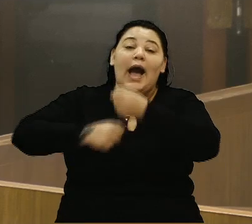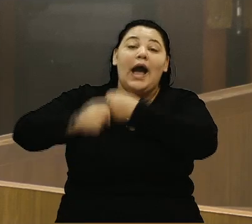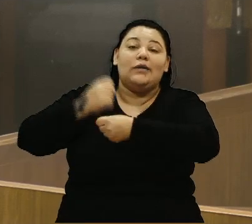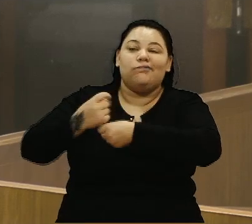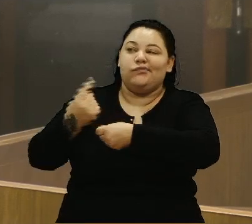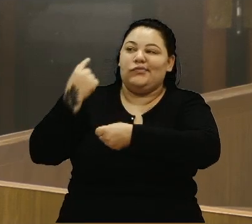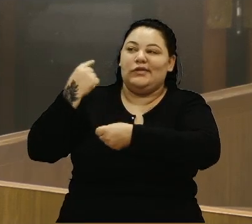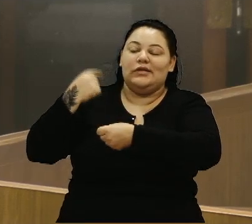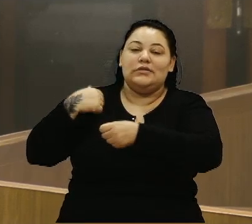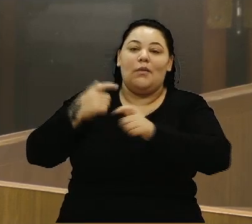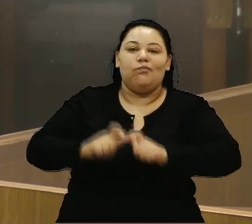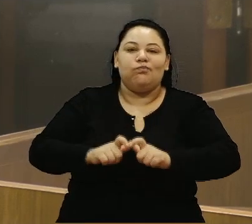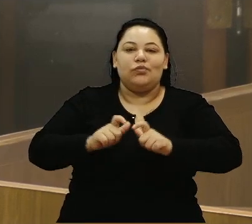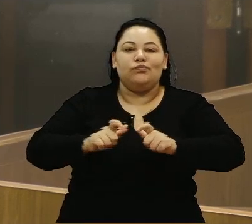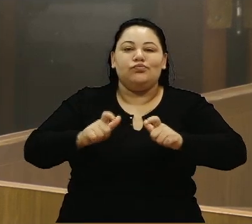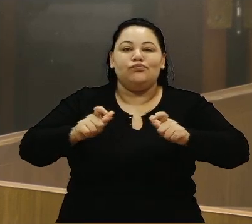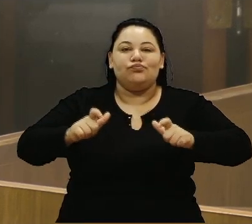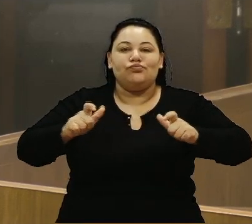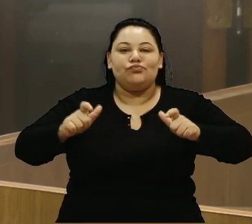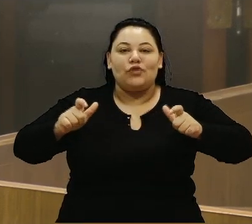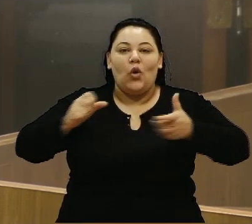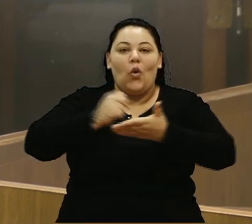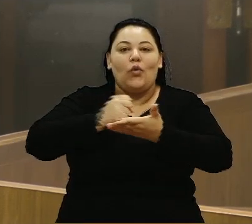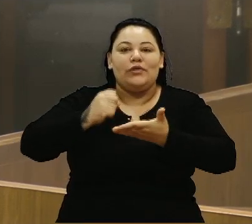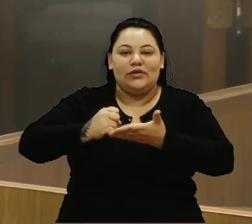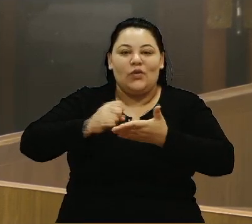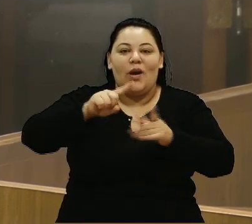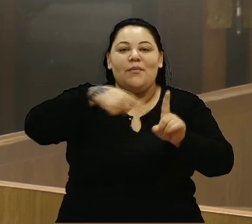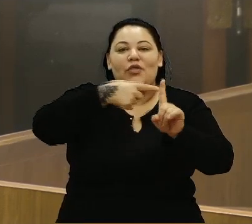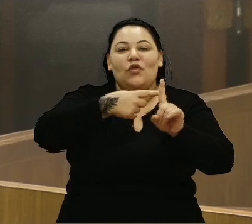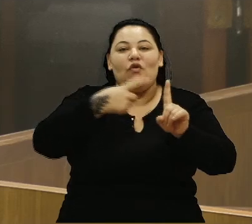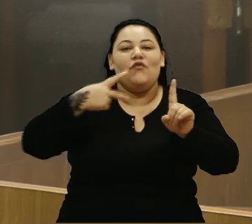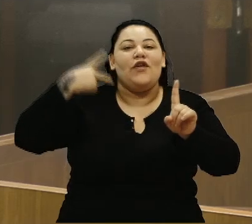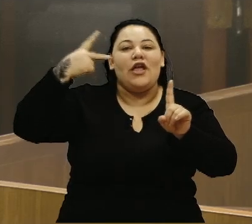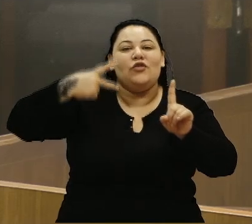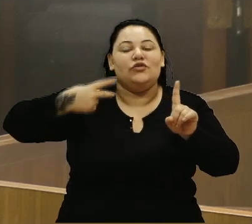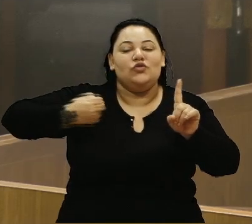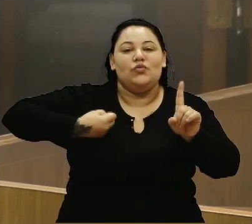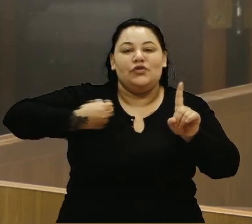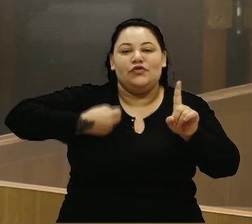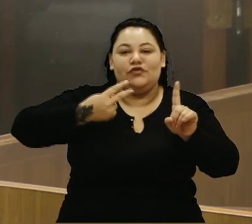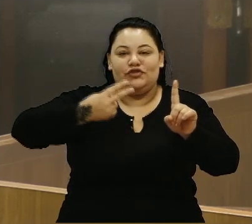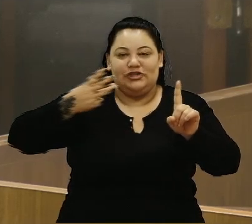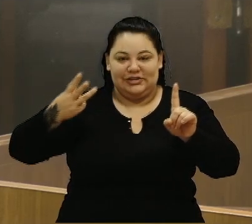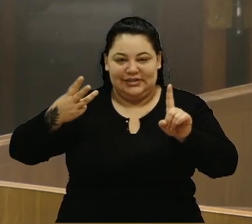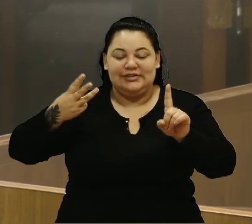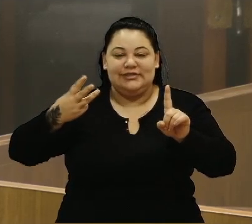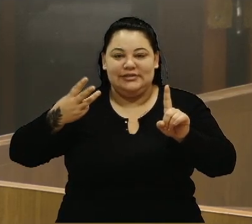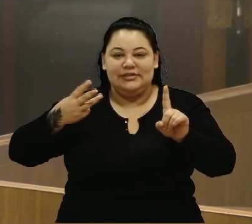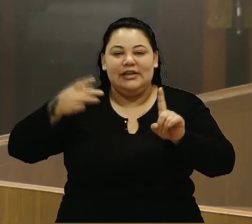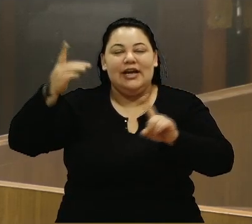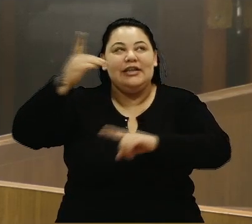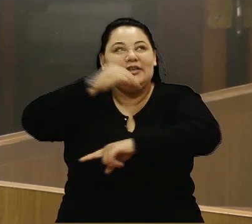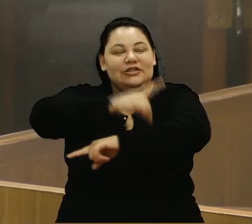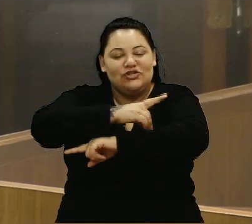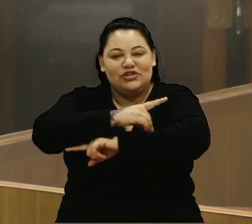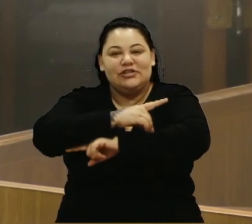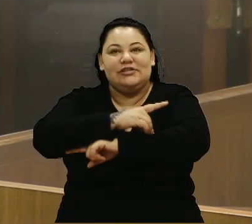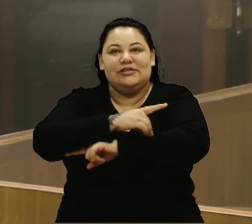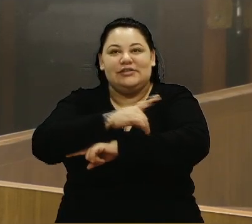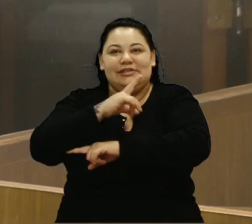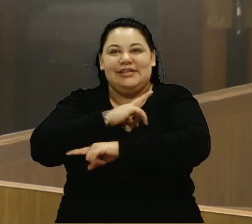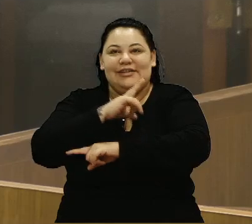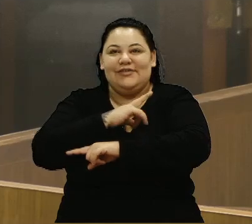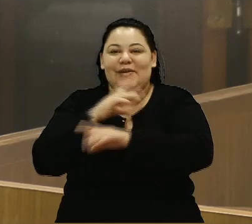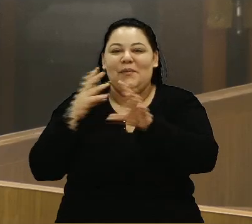aumento de vereadores, que passou para 23 número de vereadores, até inclusive nesse dia deu